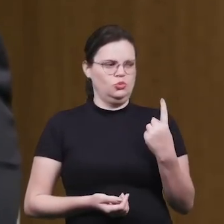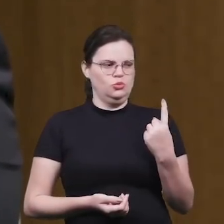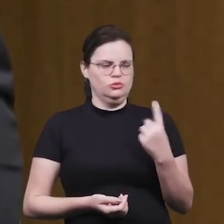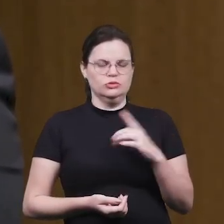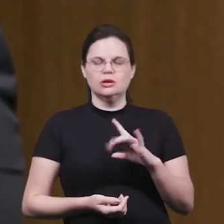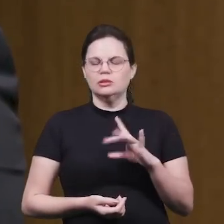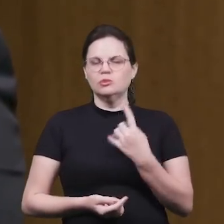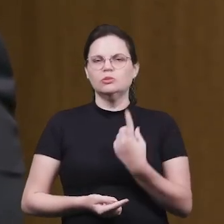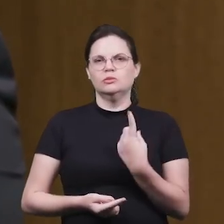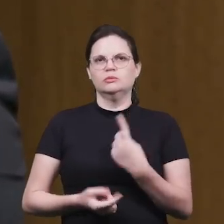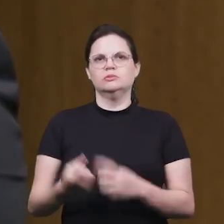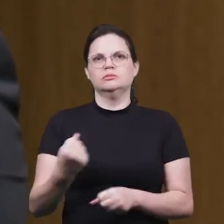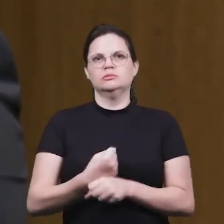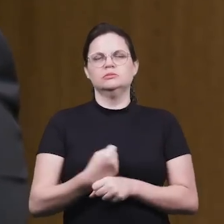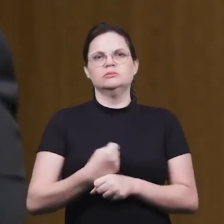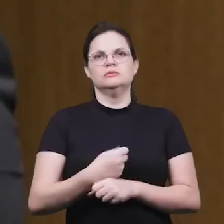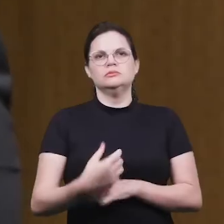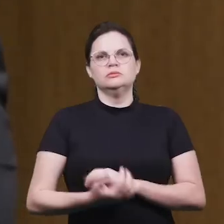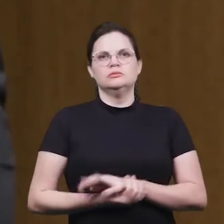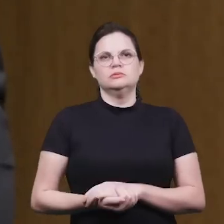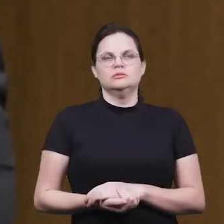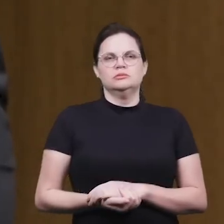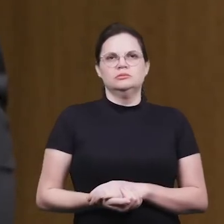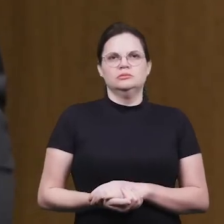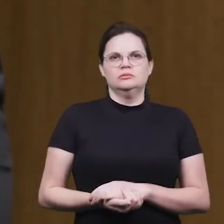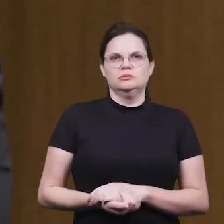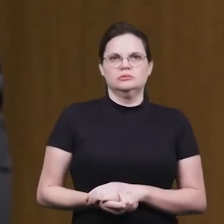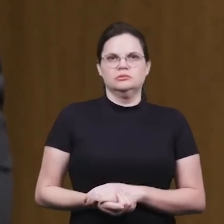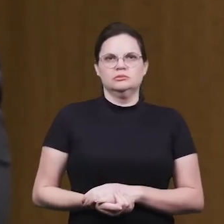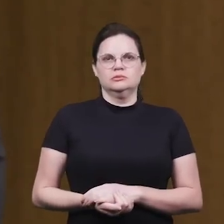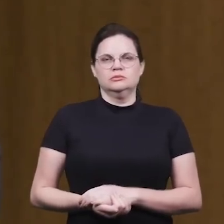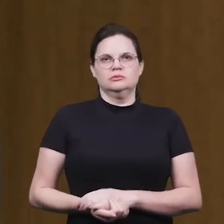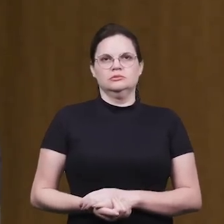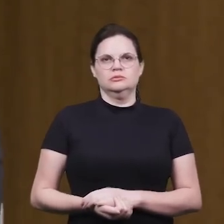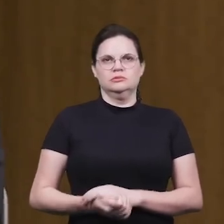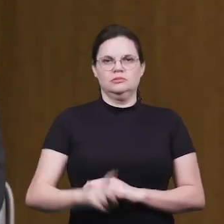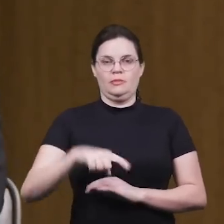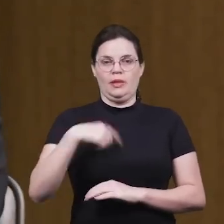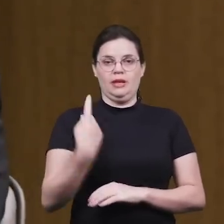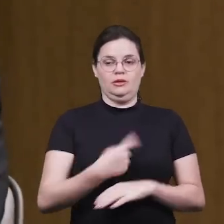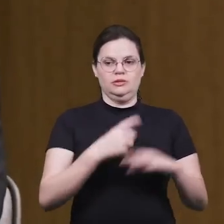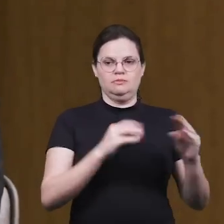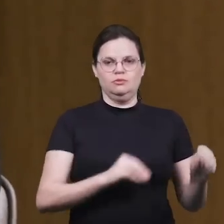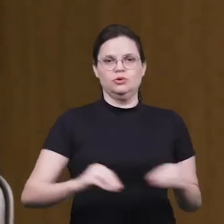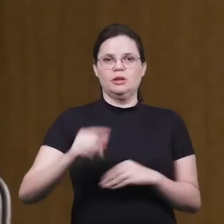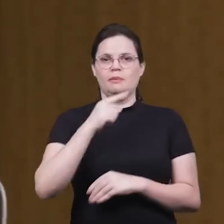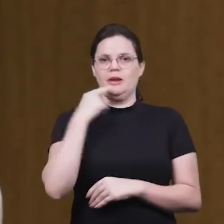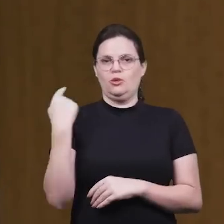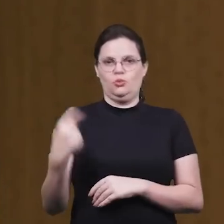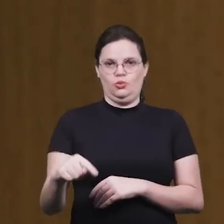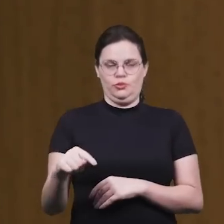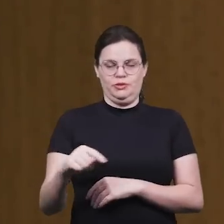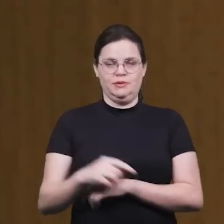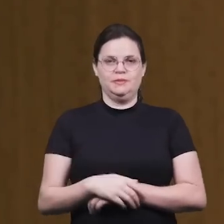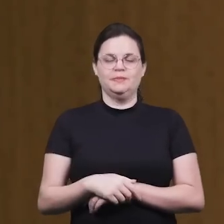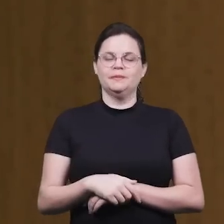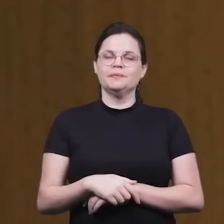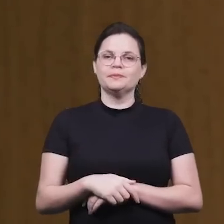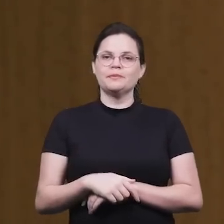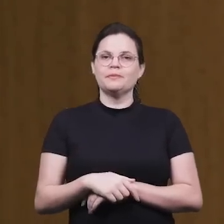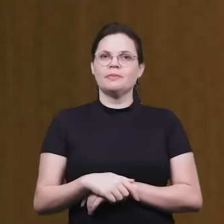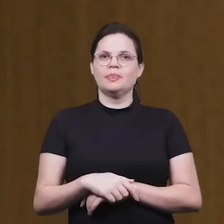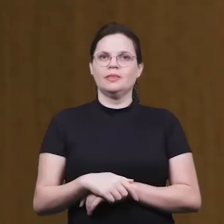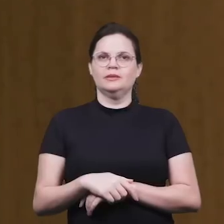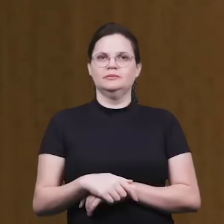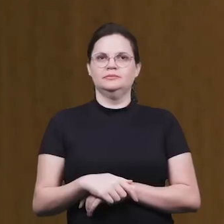um ano de casados. E ali nós mudamos para a Rússia. Então, depois